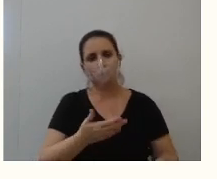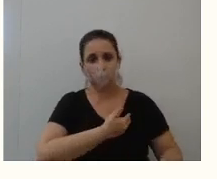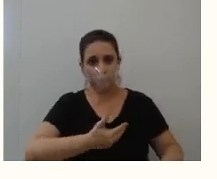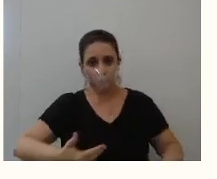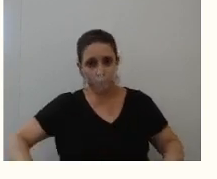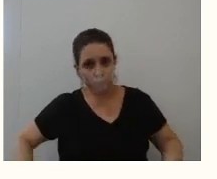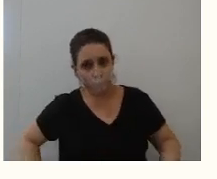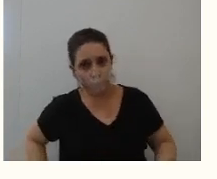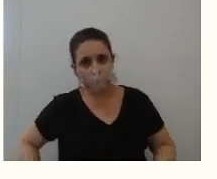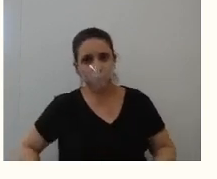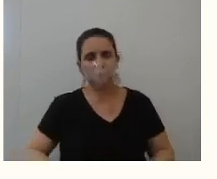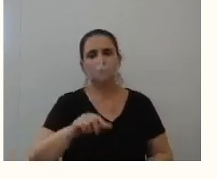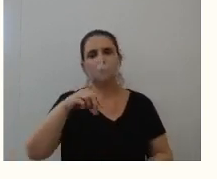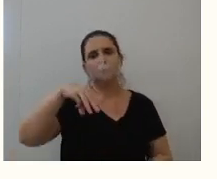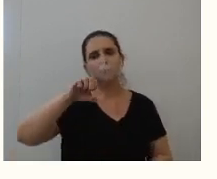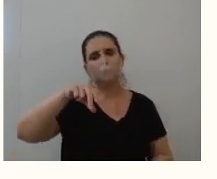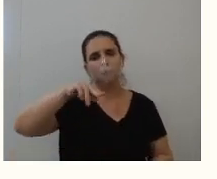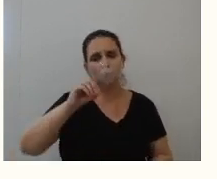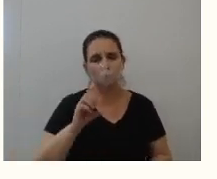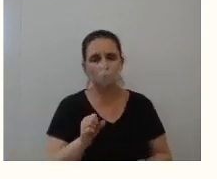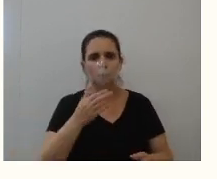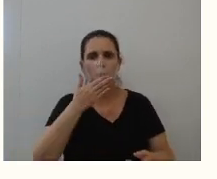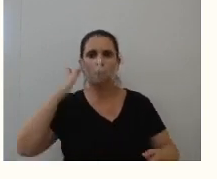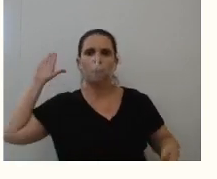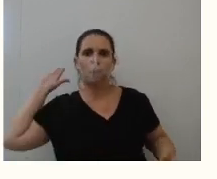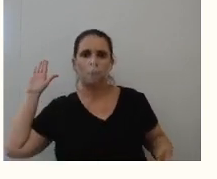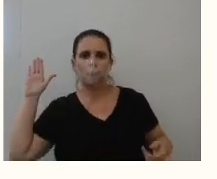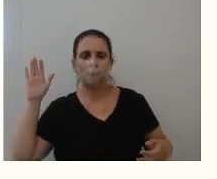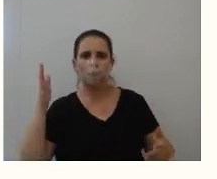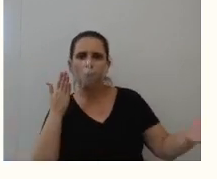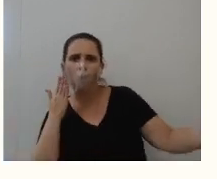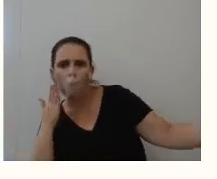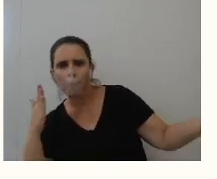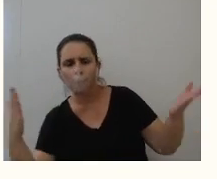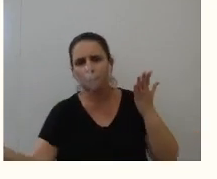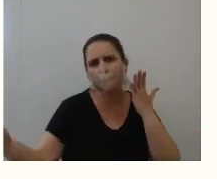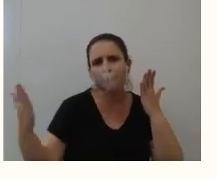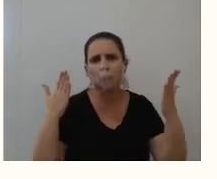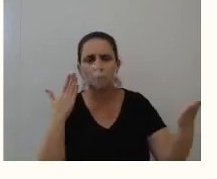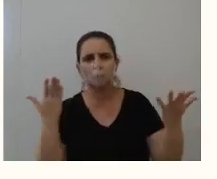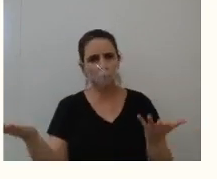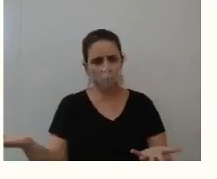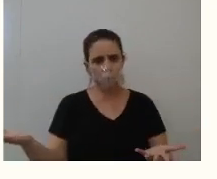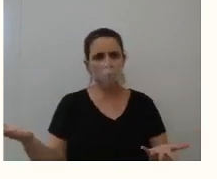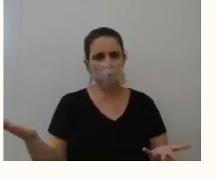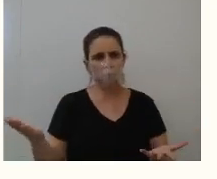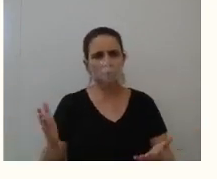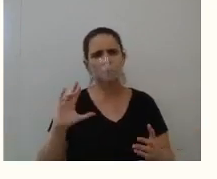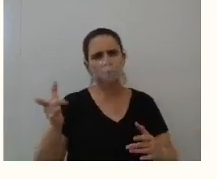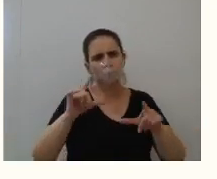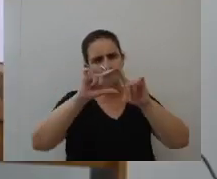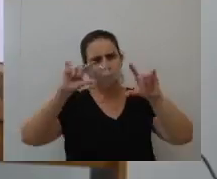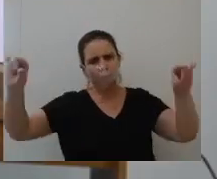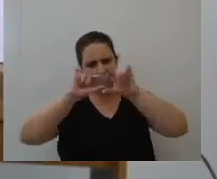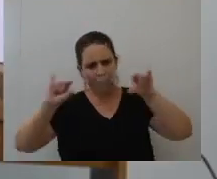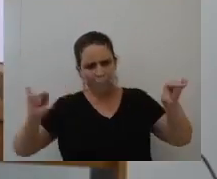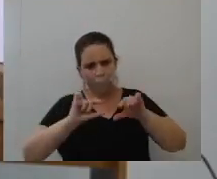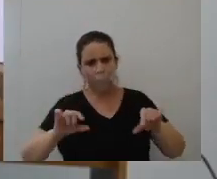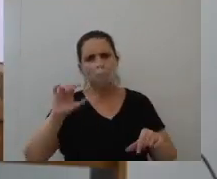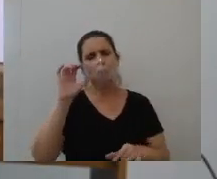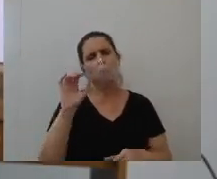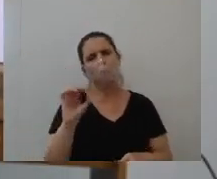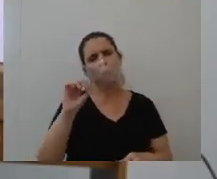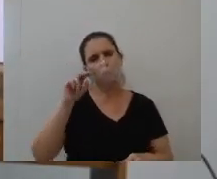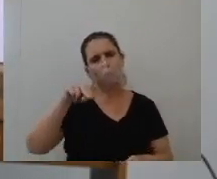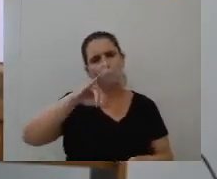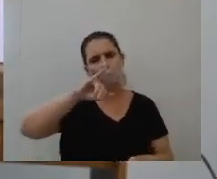realizam menos do que prometem. Então, todos esses elementos que eu coloquei em destaque aí para vocês são